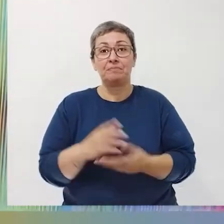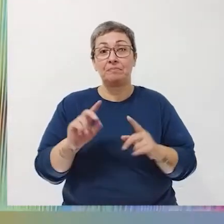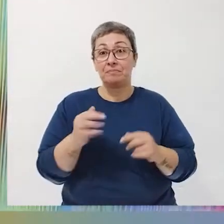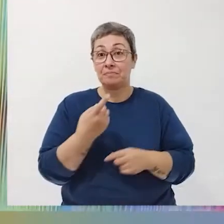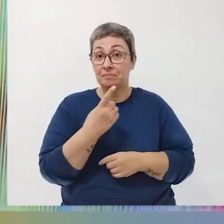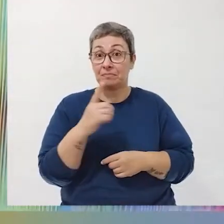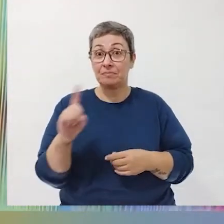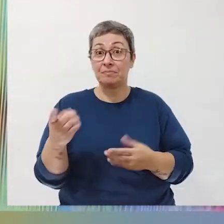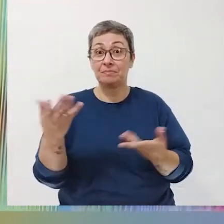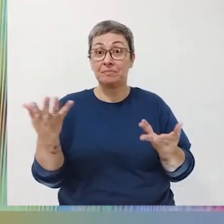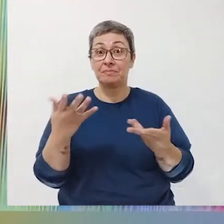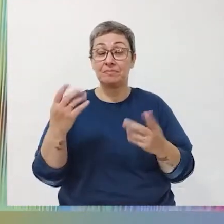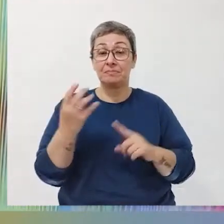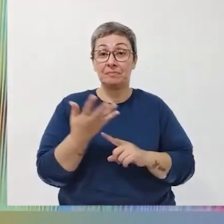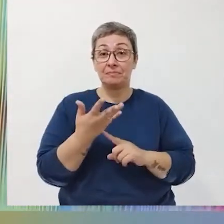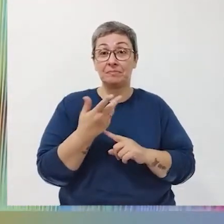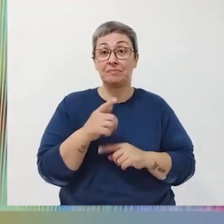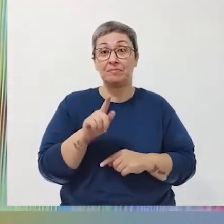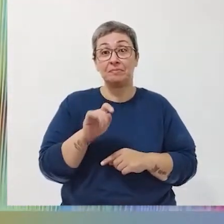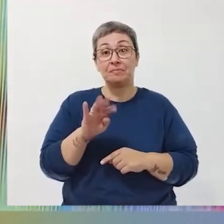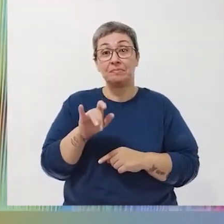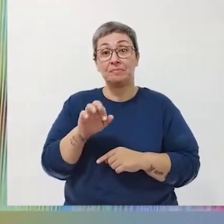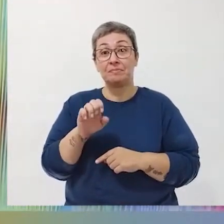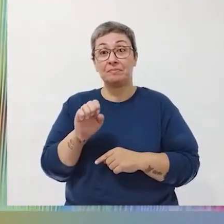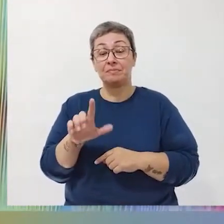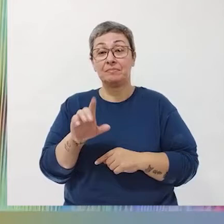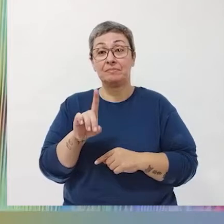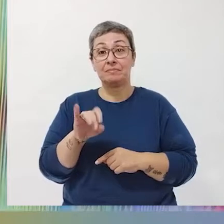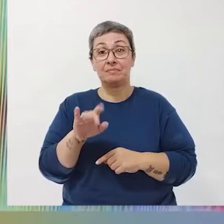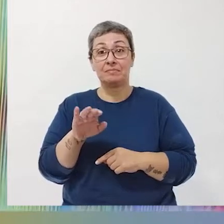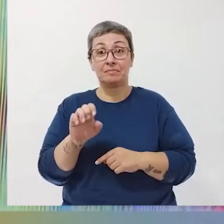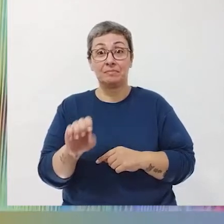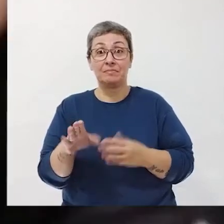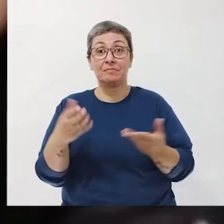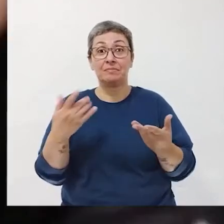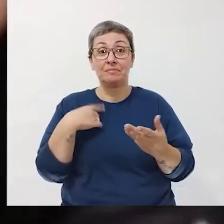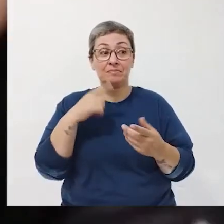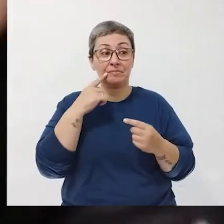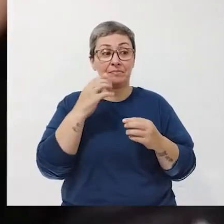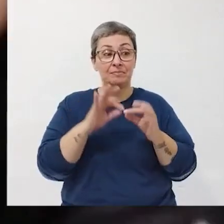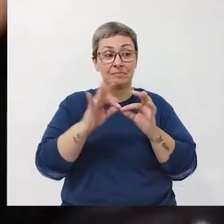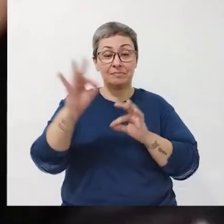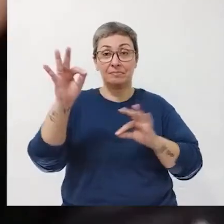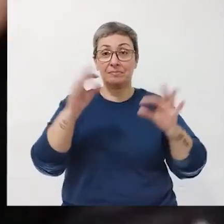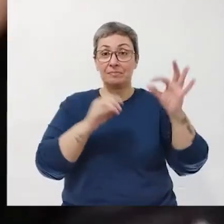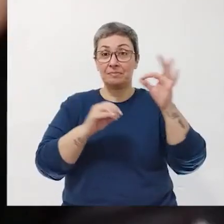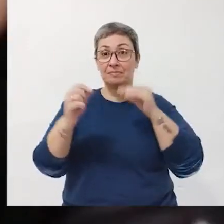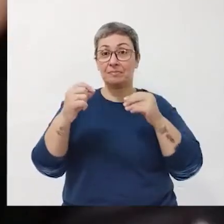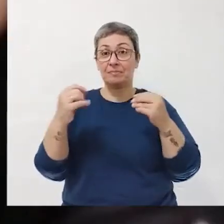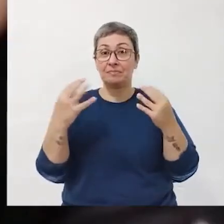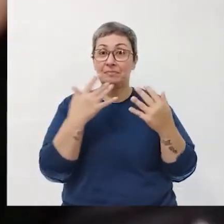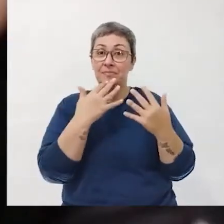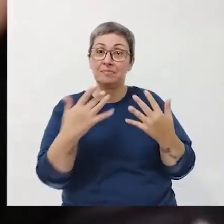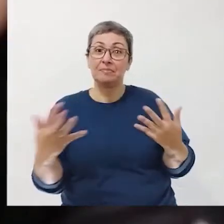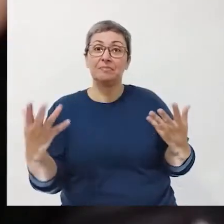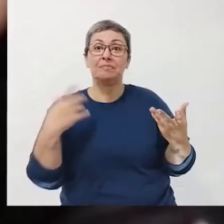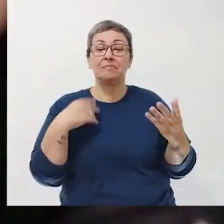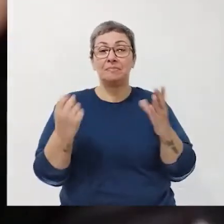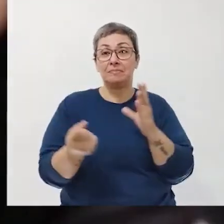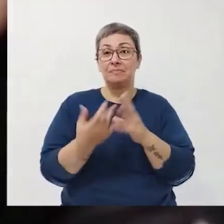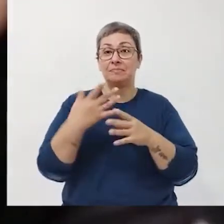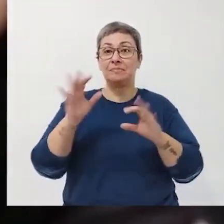Por último, o artista Gabriel Daui, que com fios multicoloridos